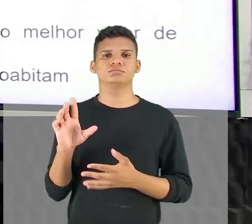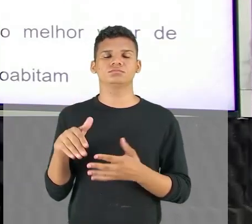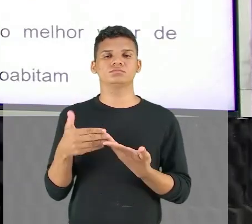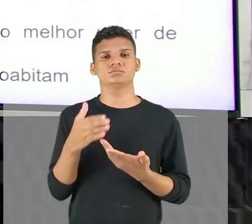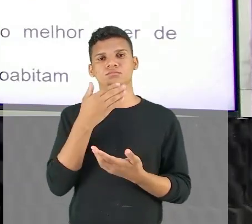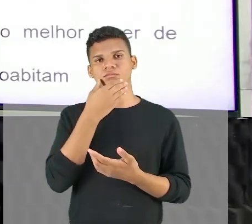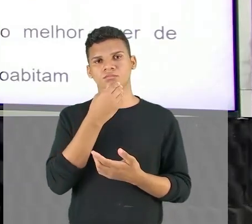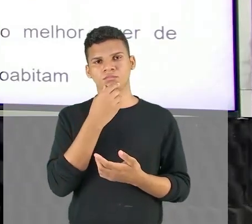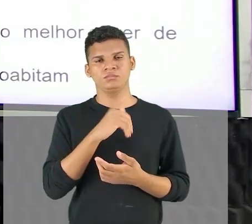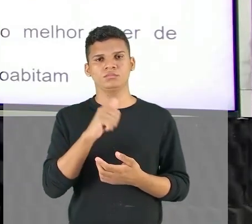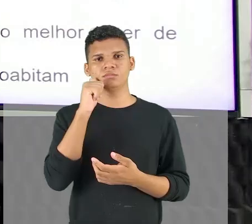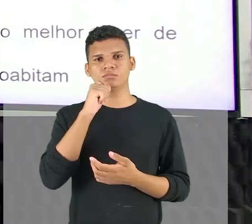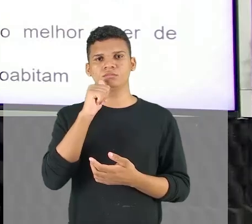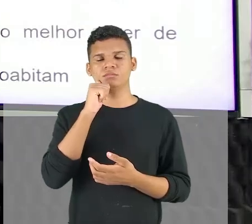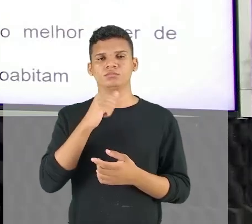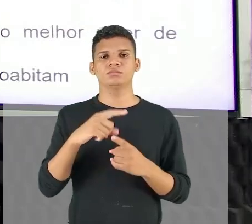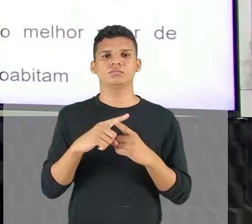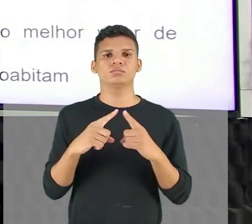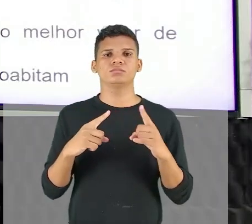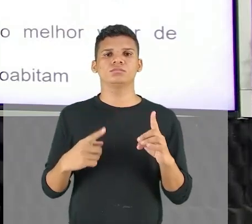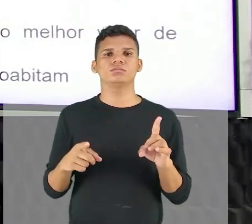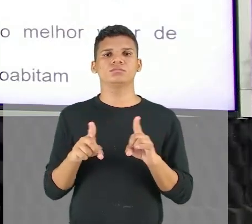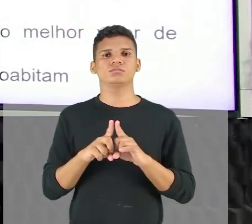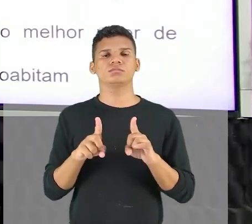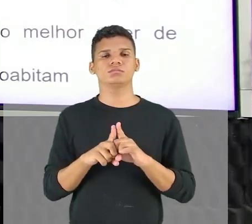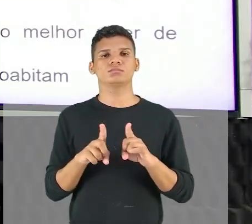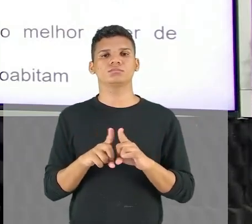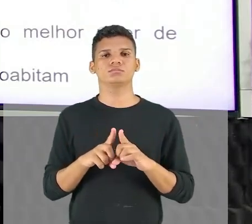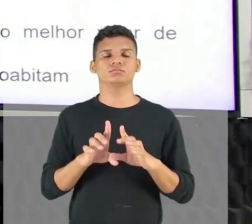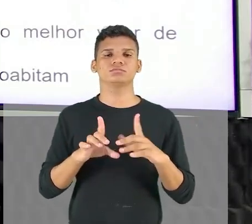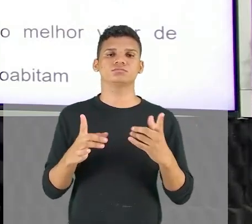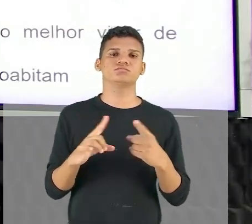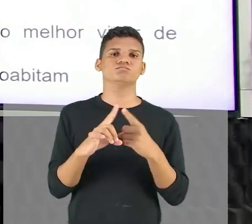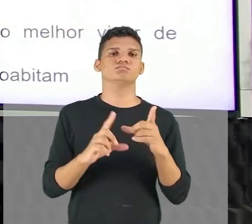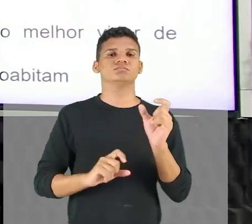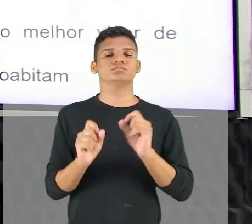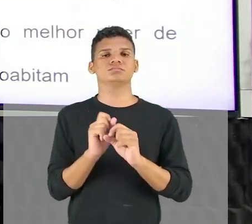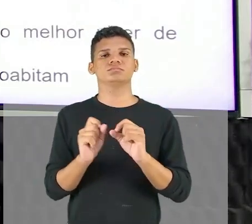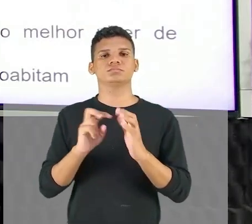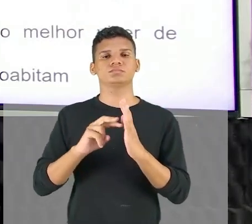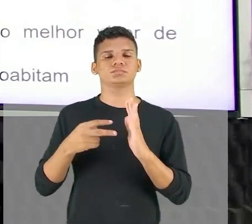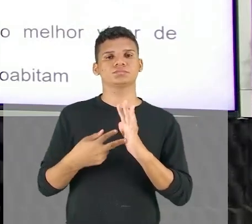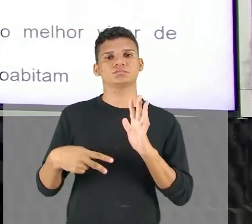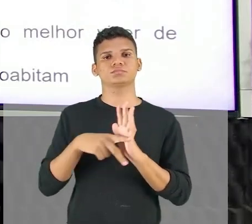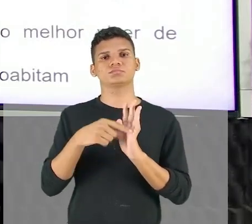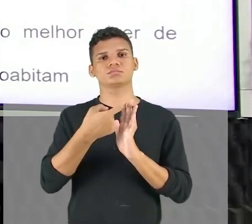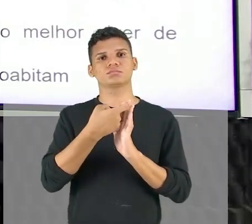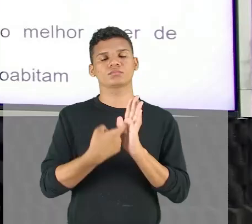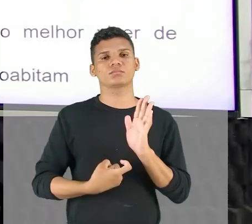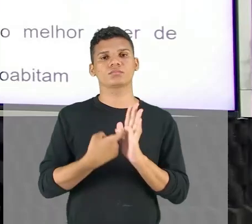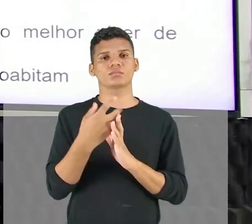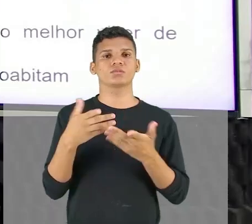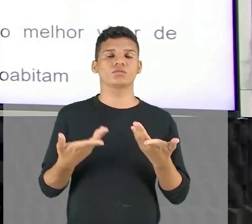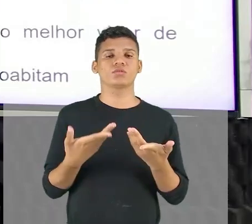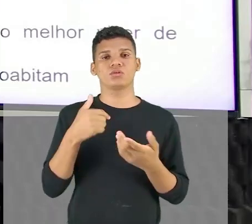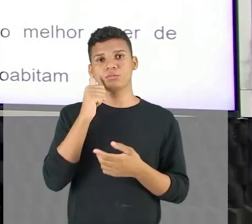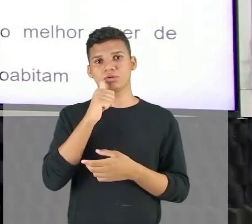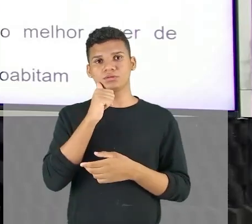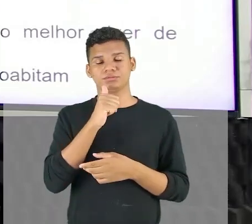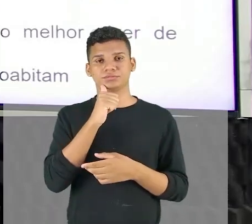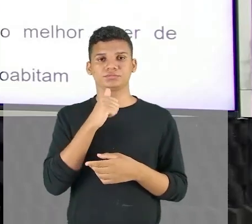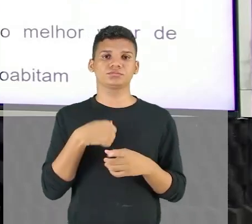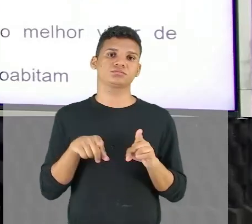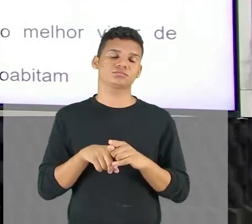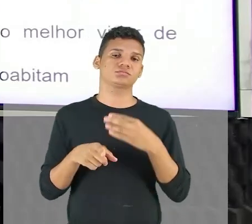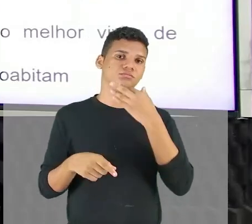faz com que os textos converjam entre si. Mas né, o que converge entre os textos? É que o feminino e o masculino